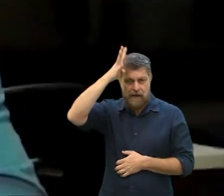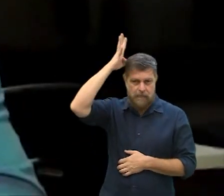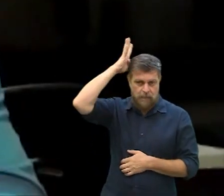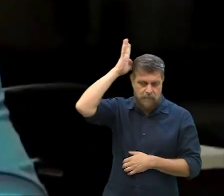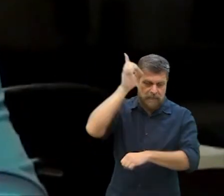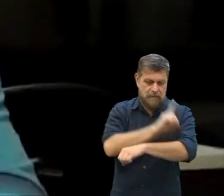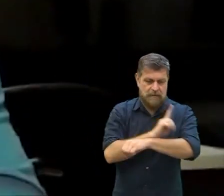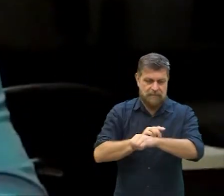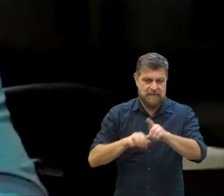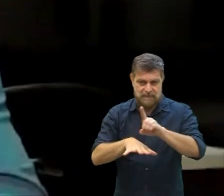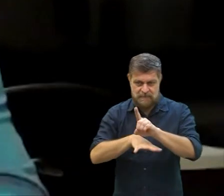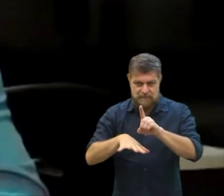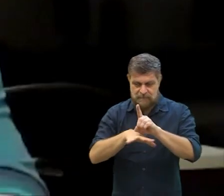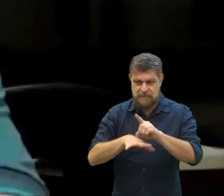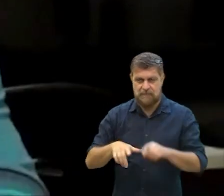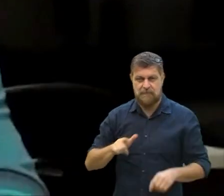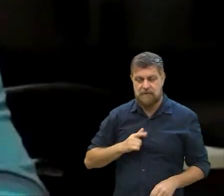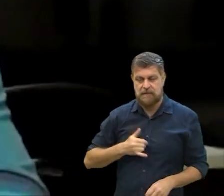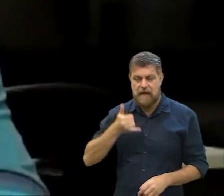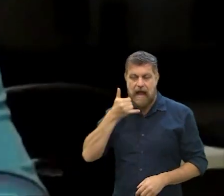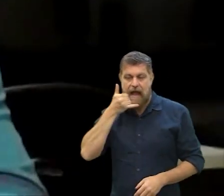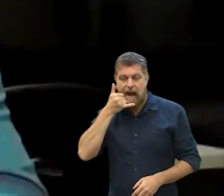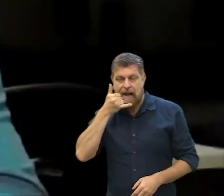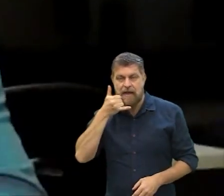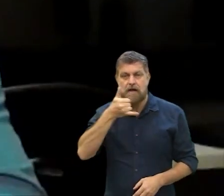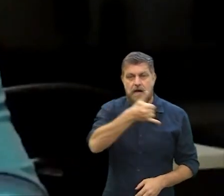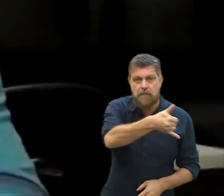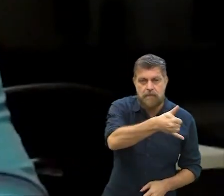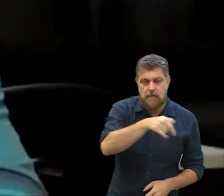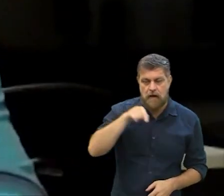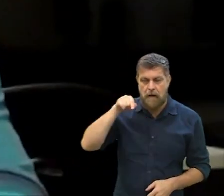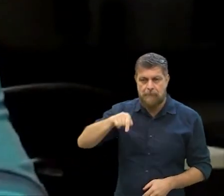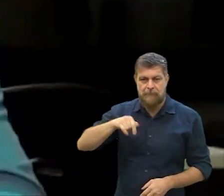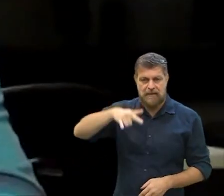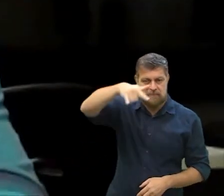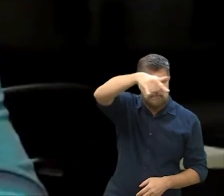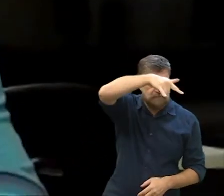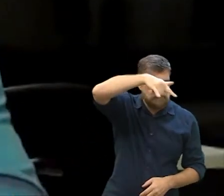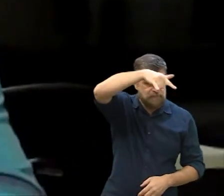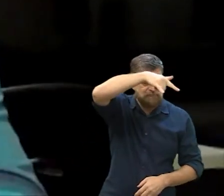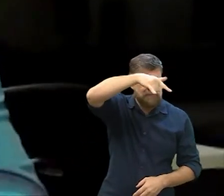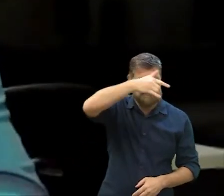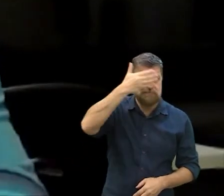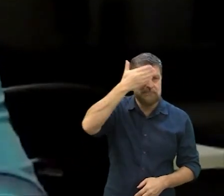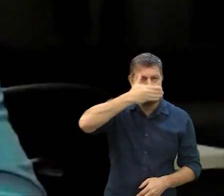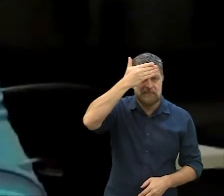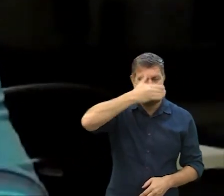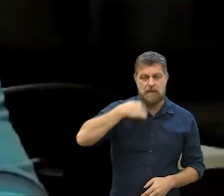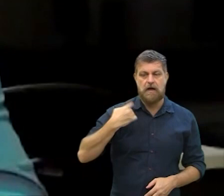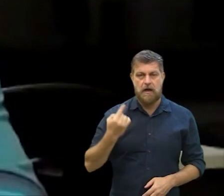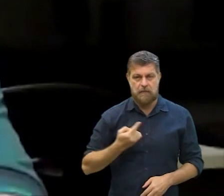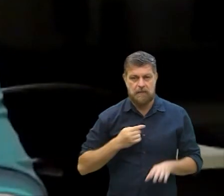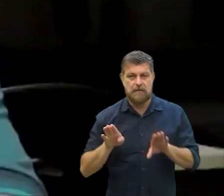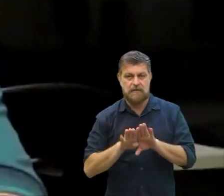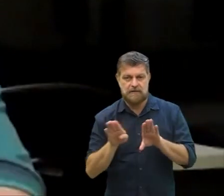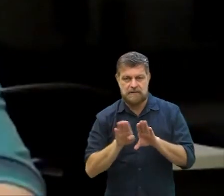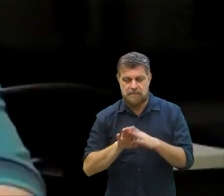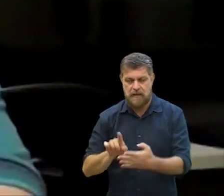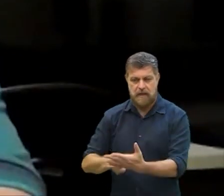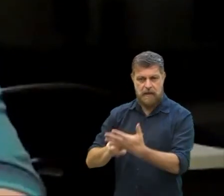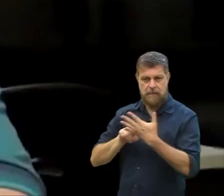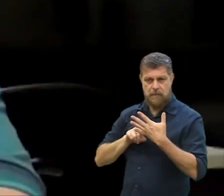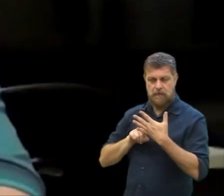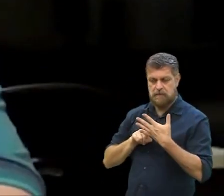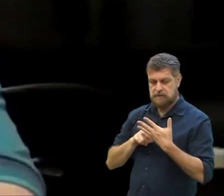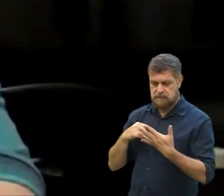liga, a Defesa Civil não faz combate direto, mas às vezes liga na Defesa Civil, mas não está na imagem do satélite. Então, isso para nós também serve